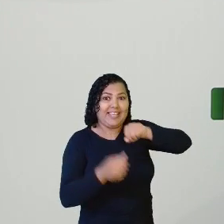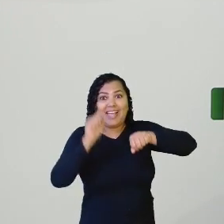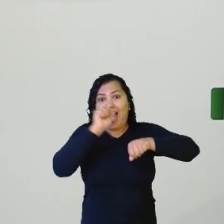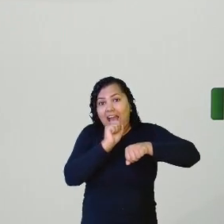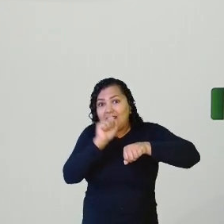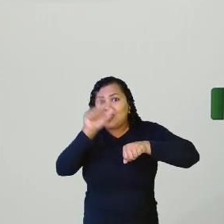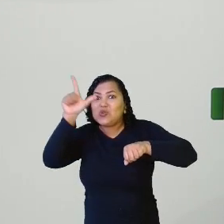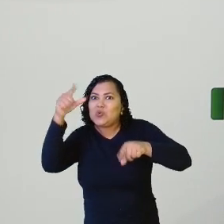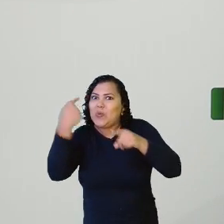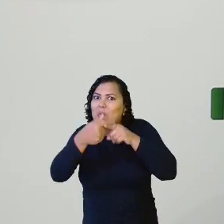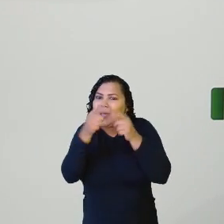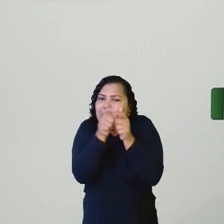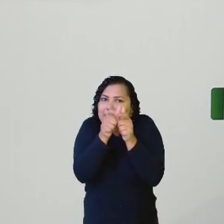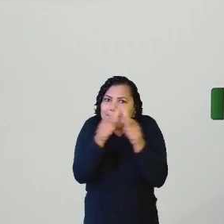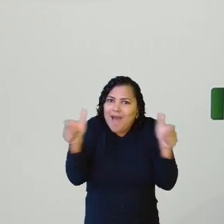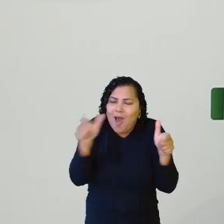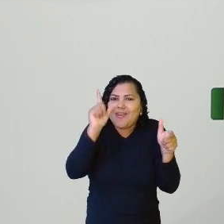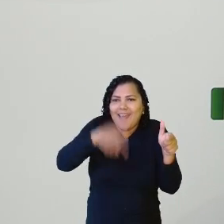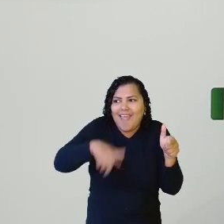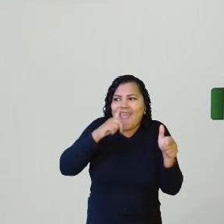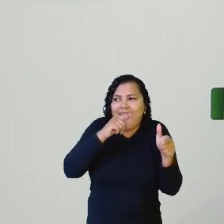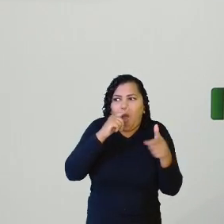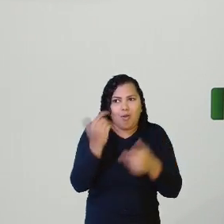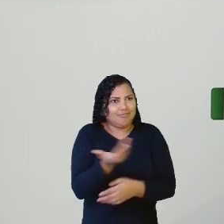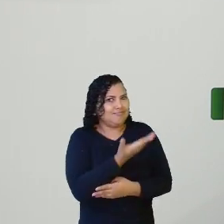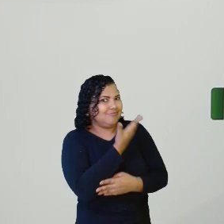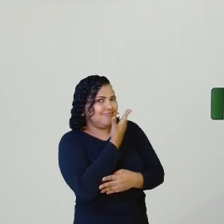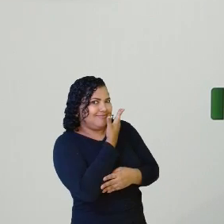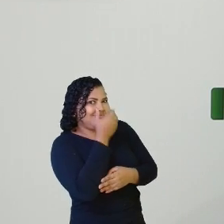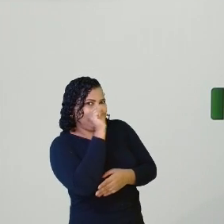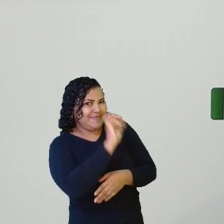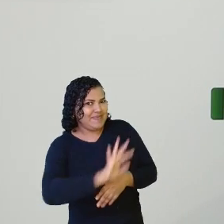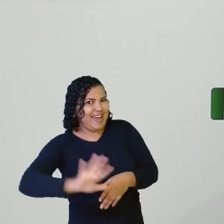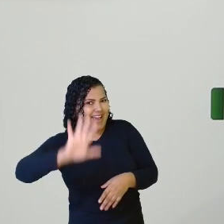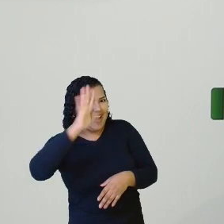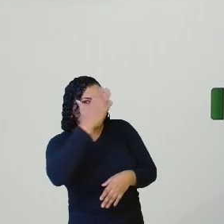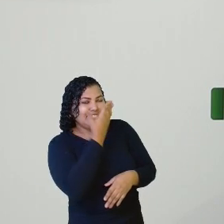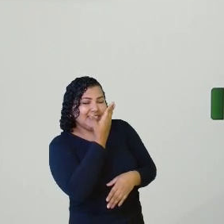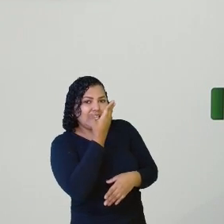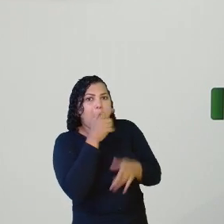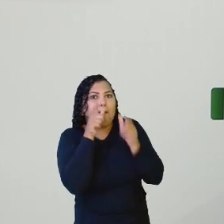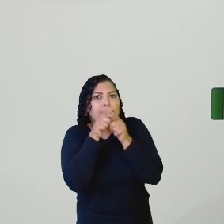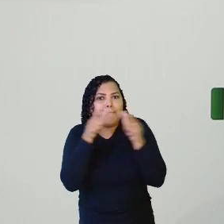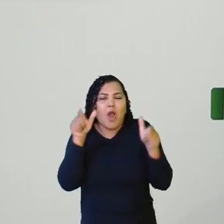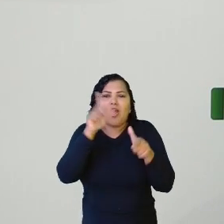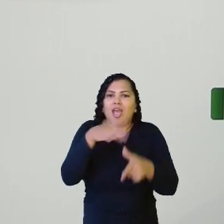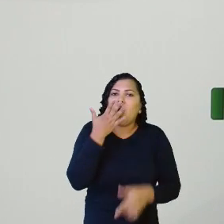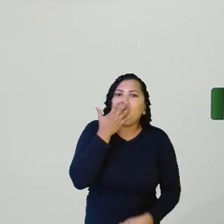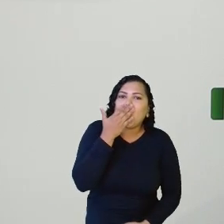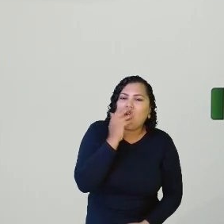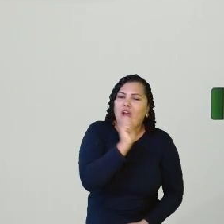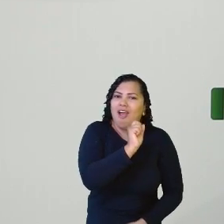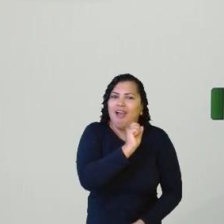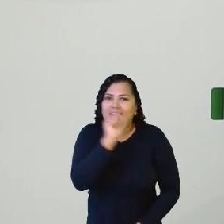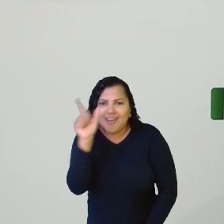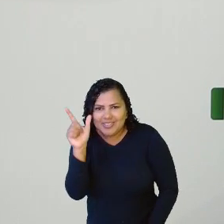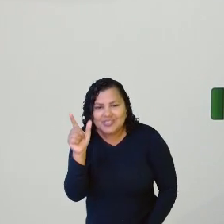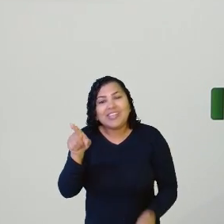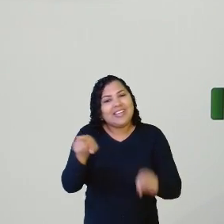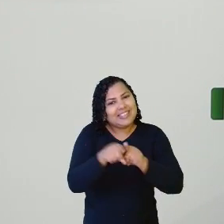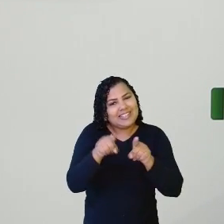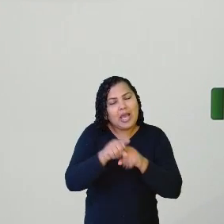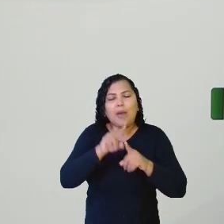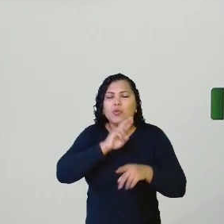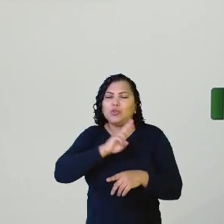mostrando para vocês. Olha ali a representação da Terra. Veja que a maioria dela está na cor azul. Então, ela também é conhecida